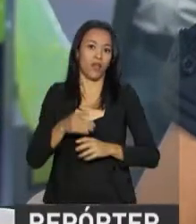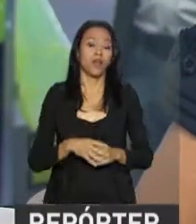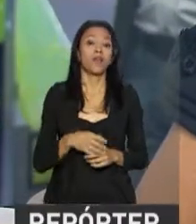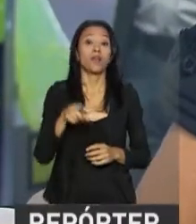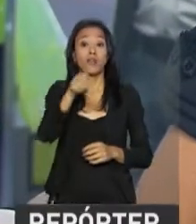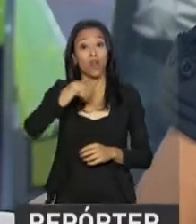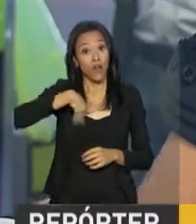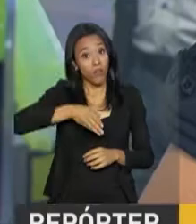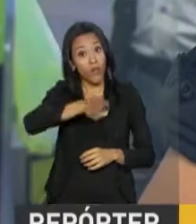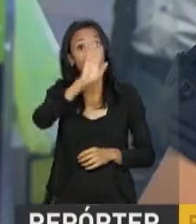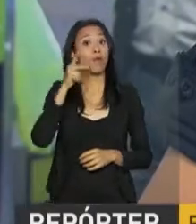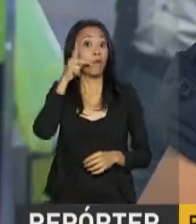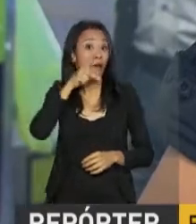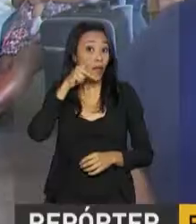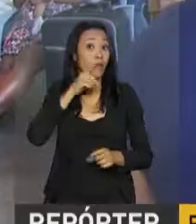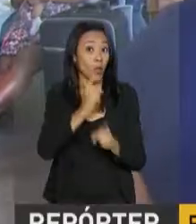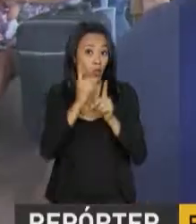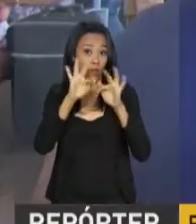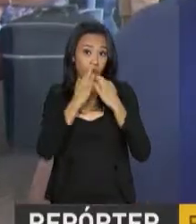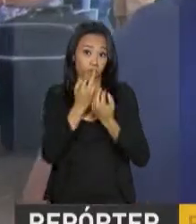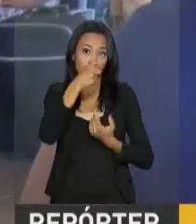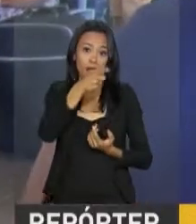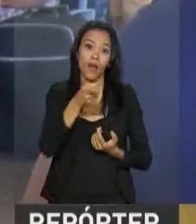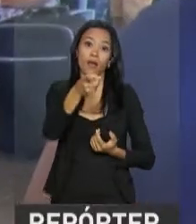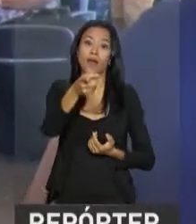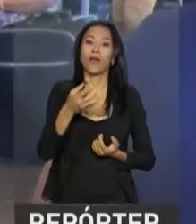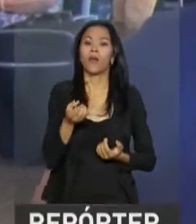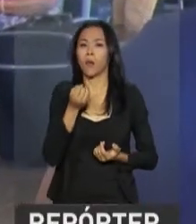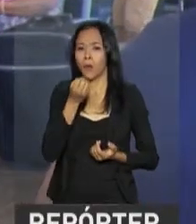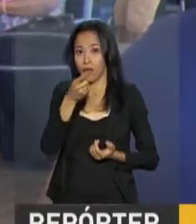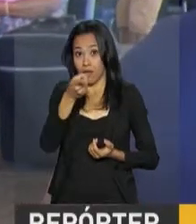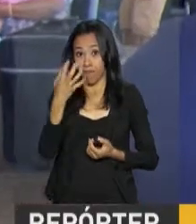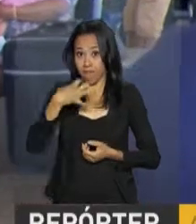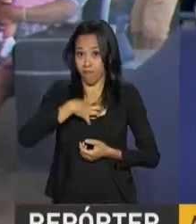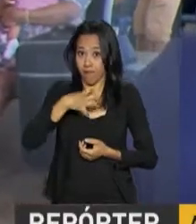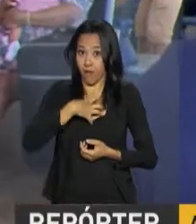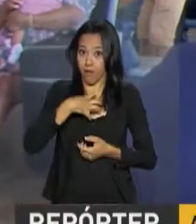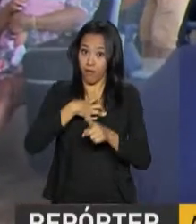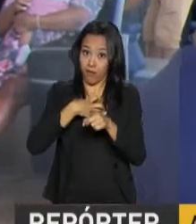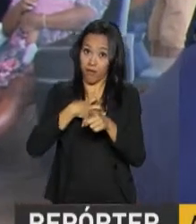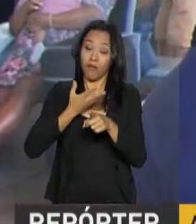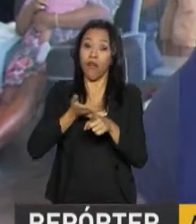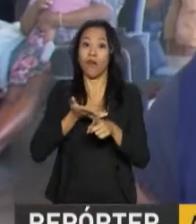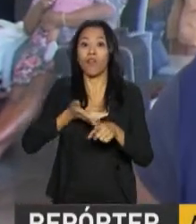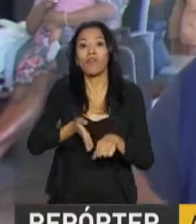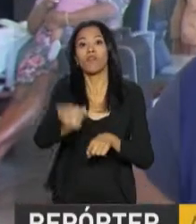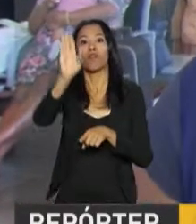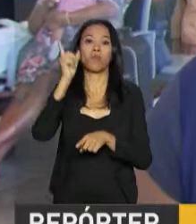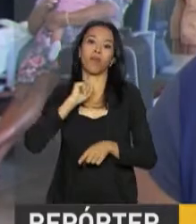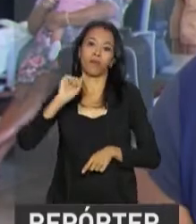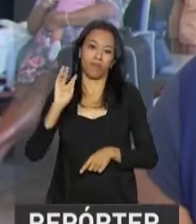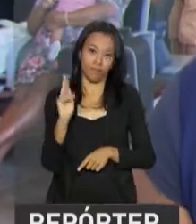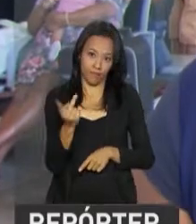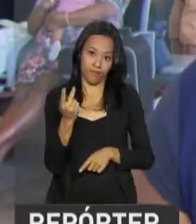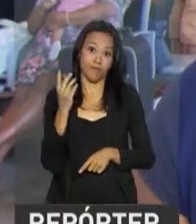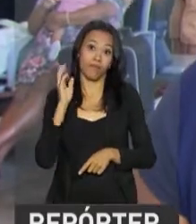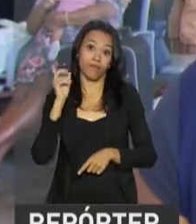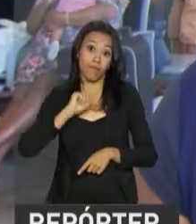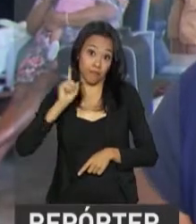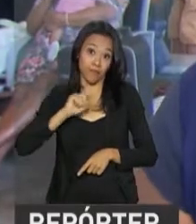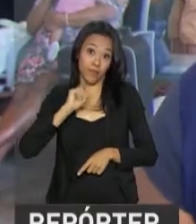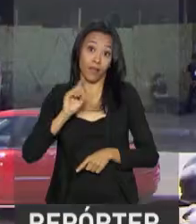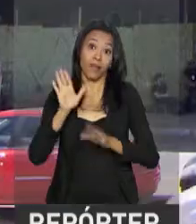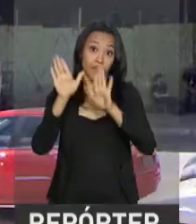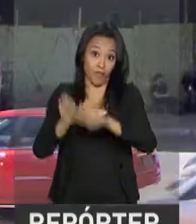na paraíba vai me encontrar com a família estou vindo de bom jesus da lapa na bahia estão em prova e minas gerais visitar minha família passou natal